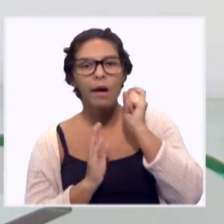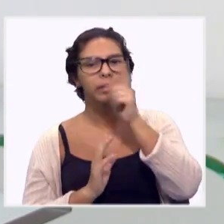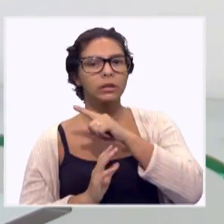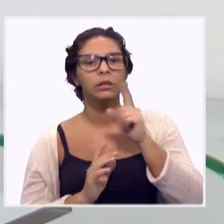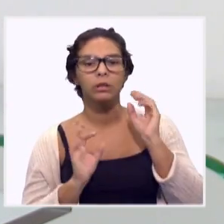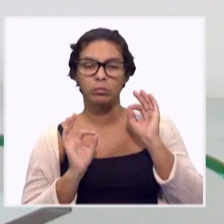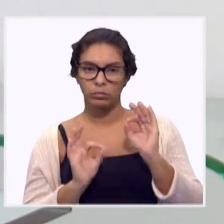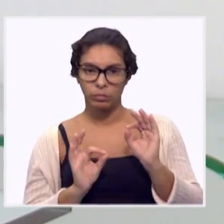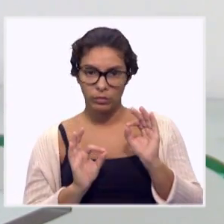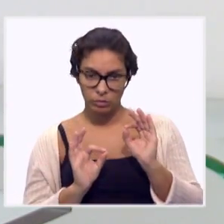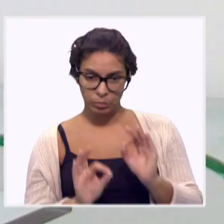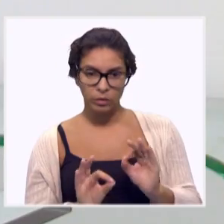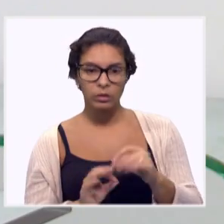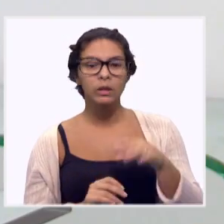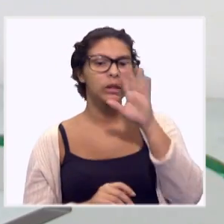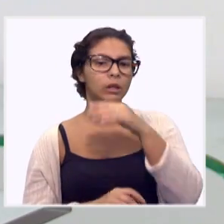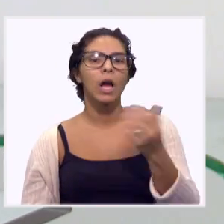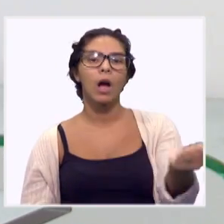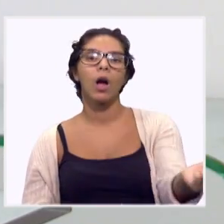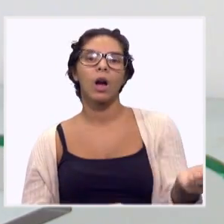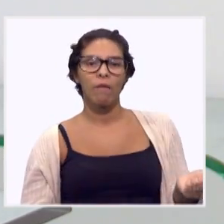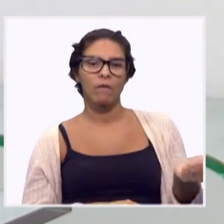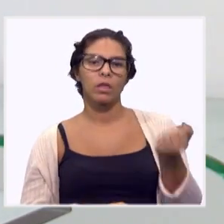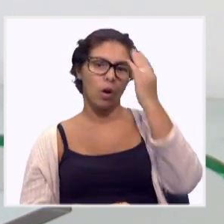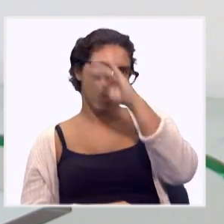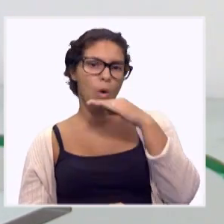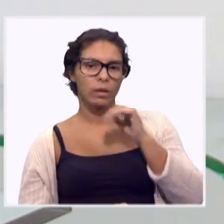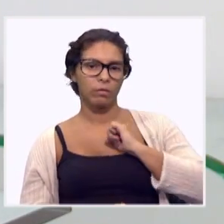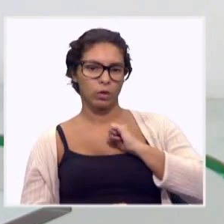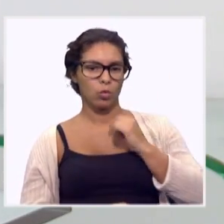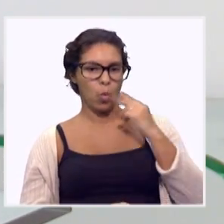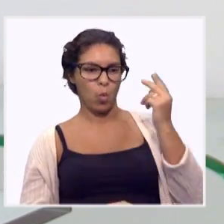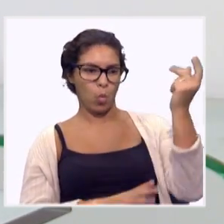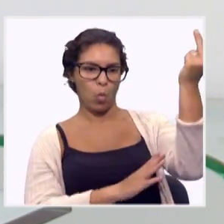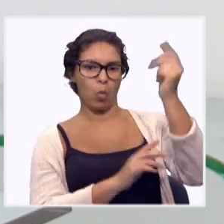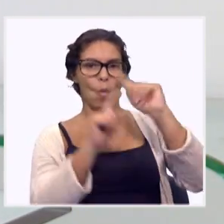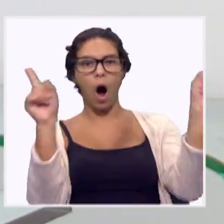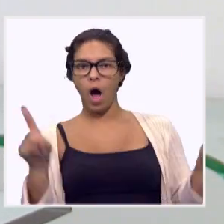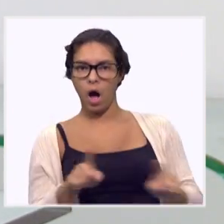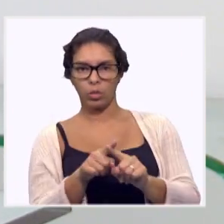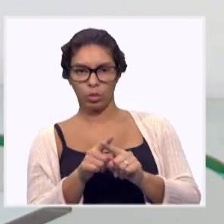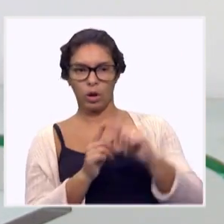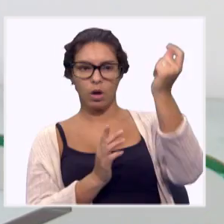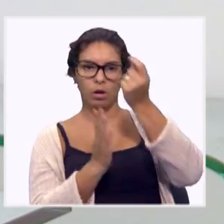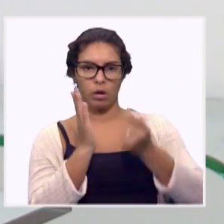exteriorização. Se eu tiver na gaveta da cômoda do meu quarto uma obra-prima, ninguém